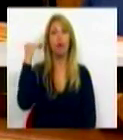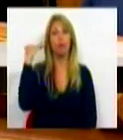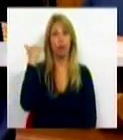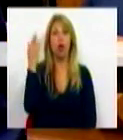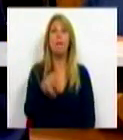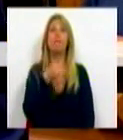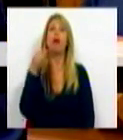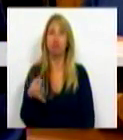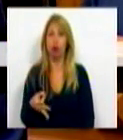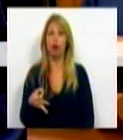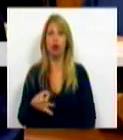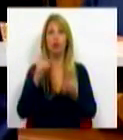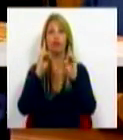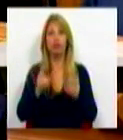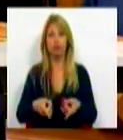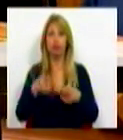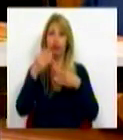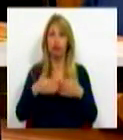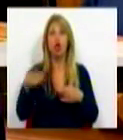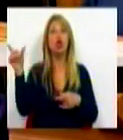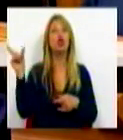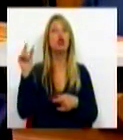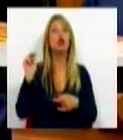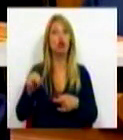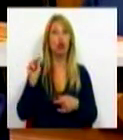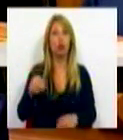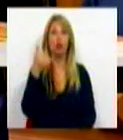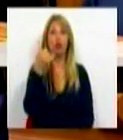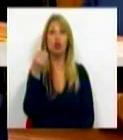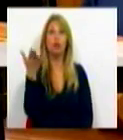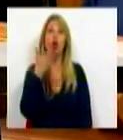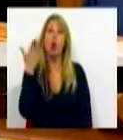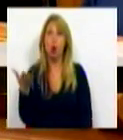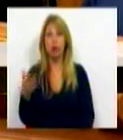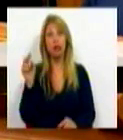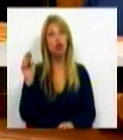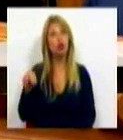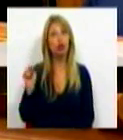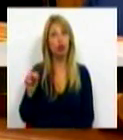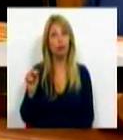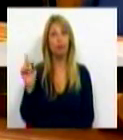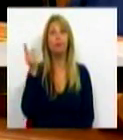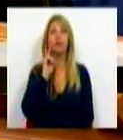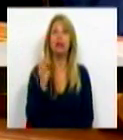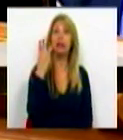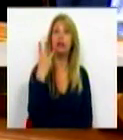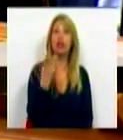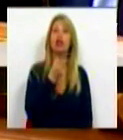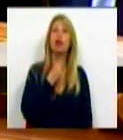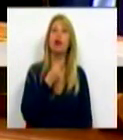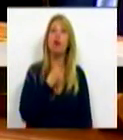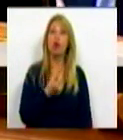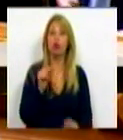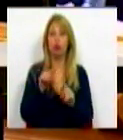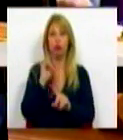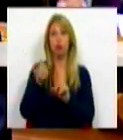Portas tomou posse em junho de 2011, em junho. No dia 3 de agosto